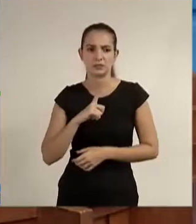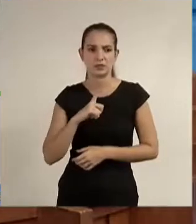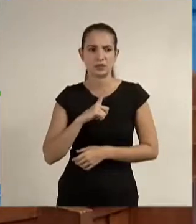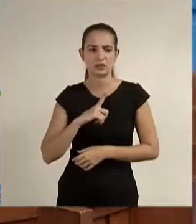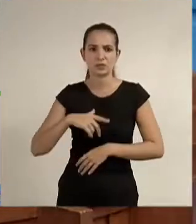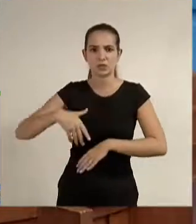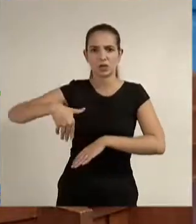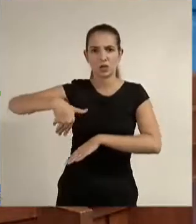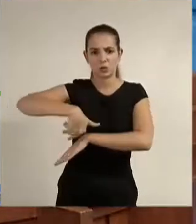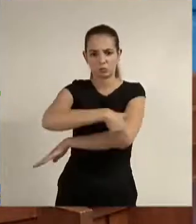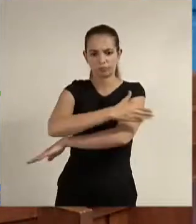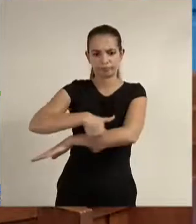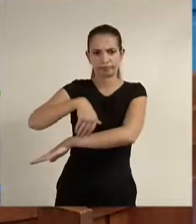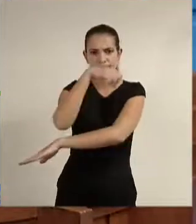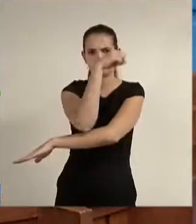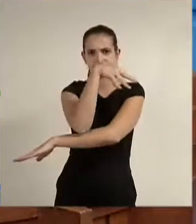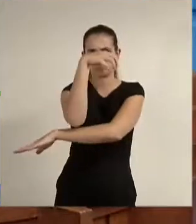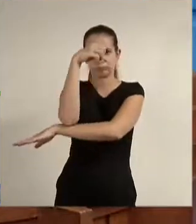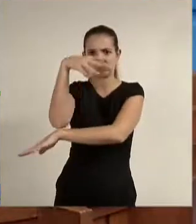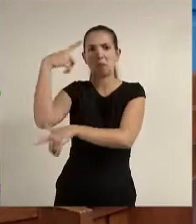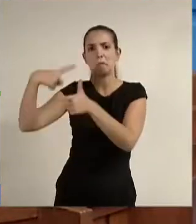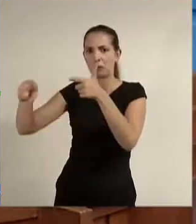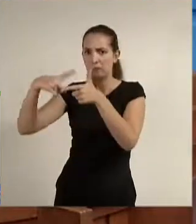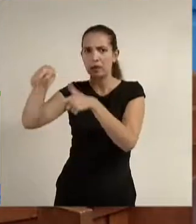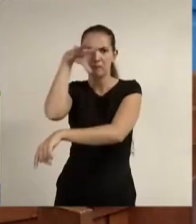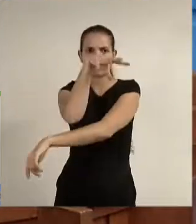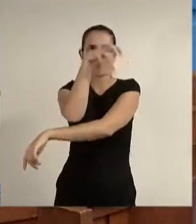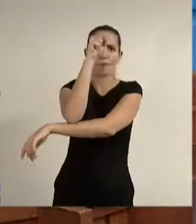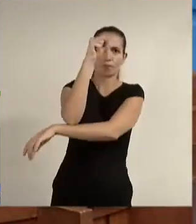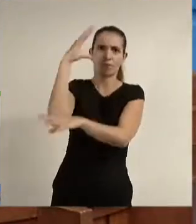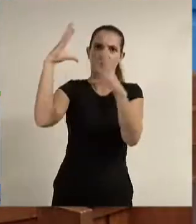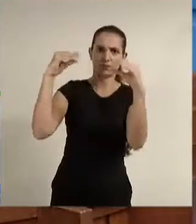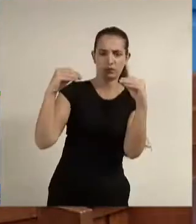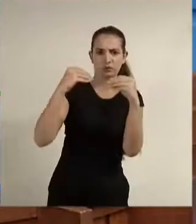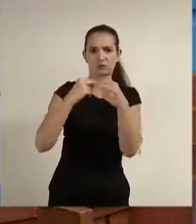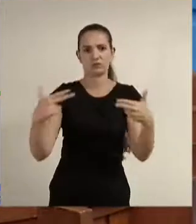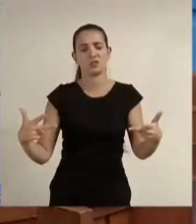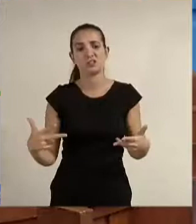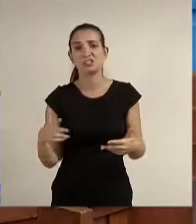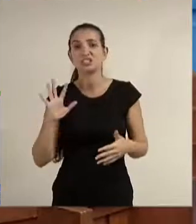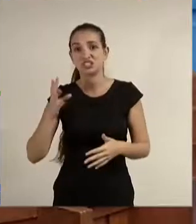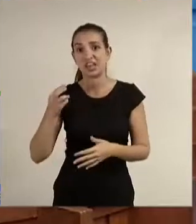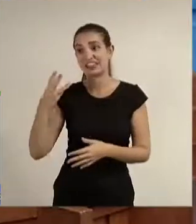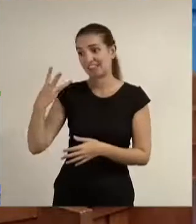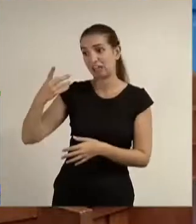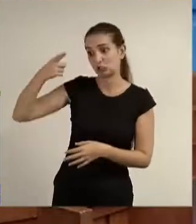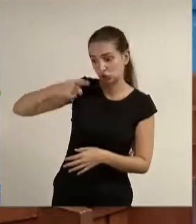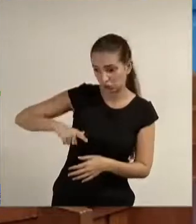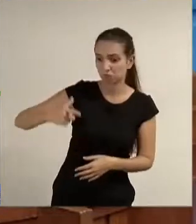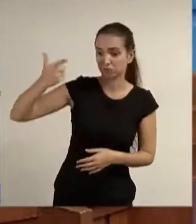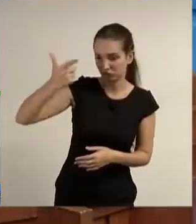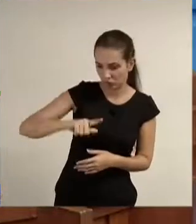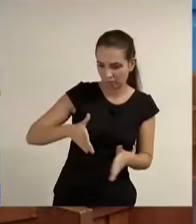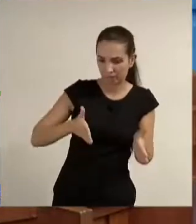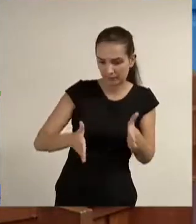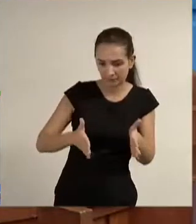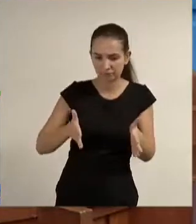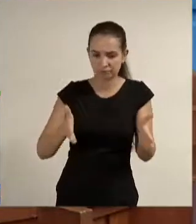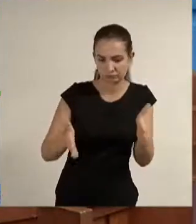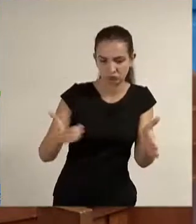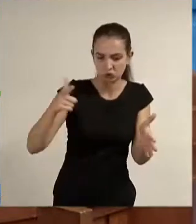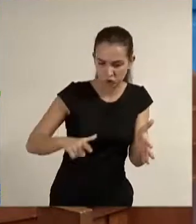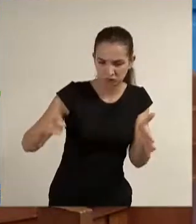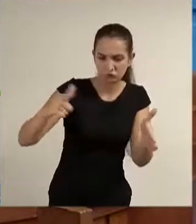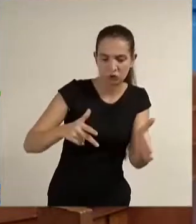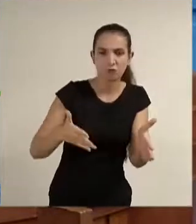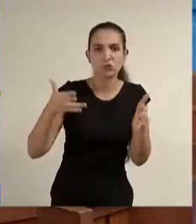Dourados e isso ainda não foi resolvido. Mas eu acho que a gente, além